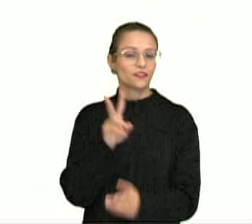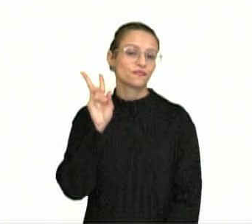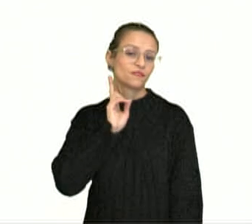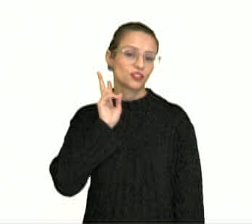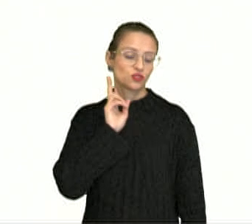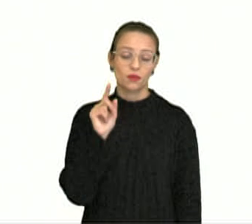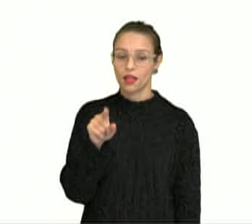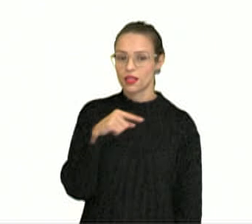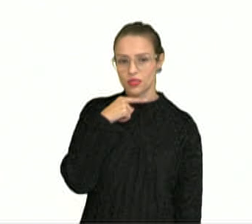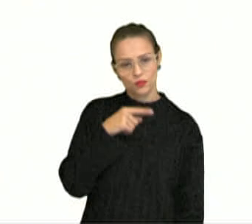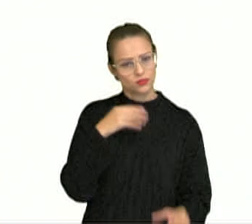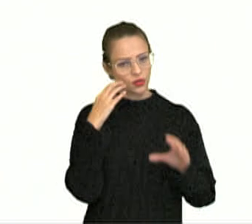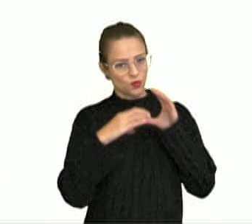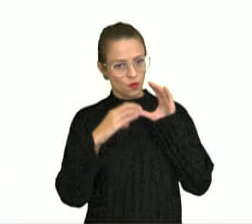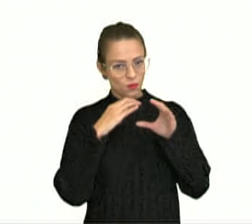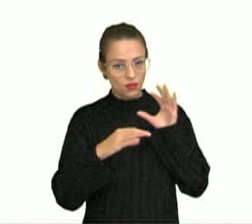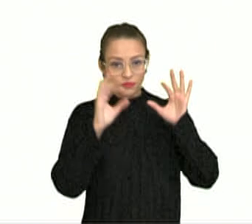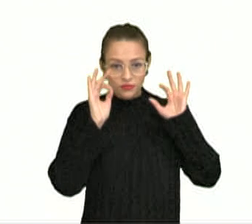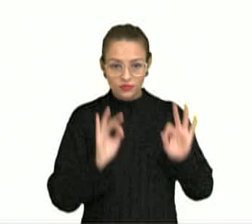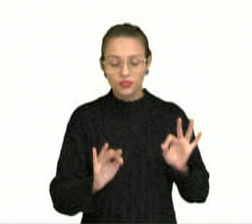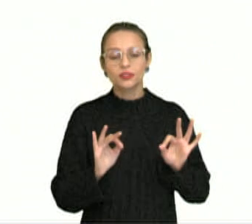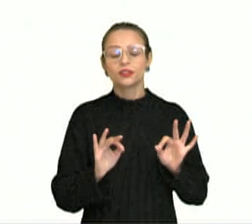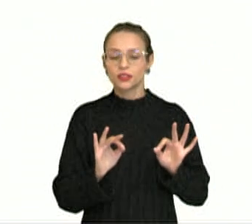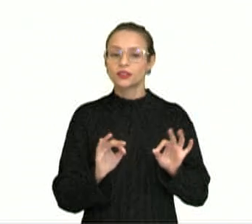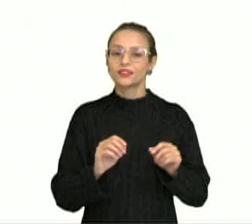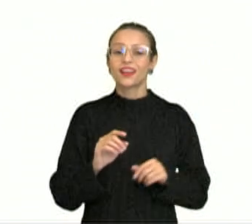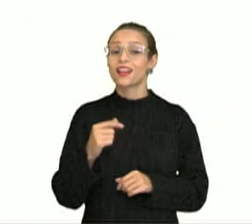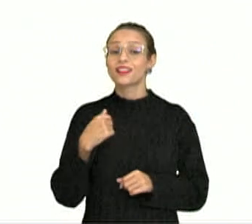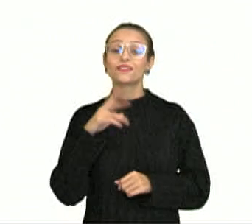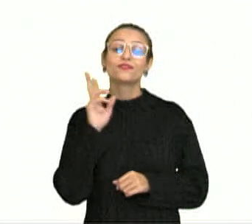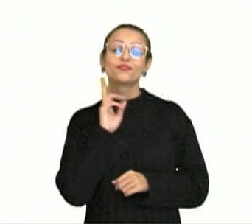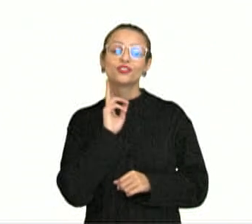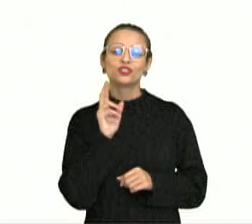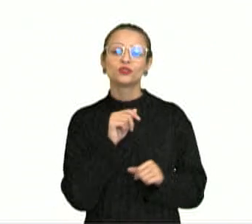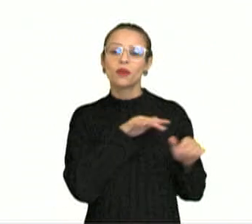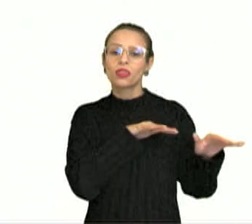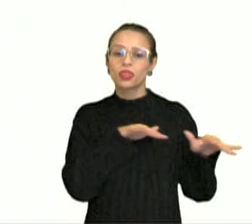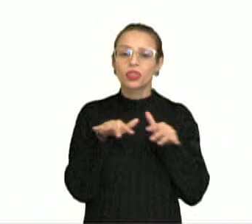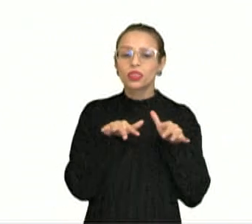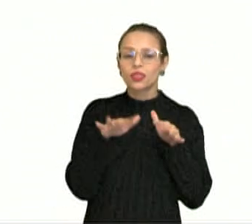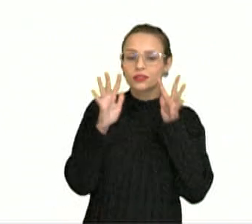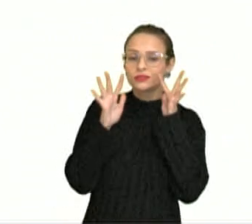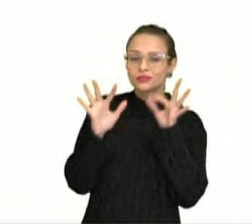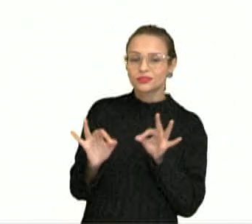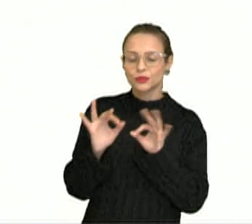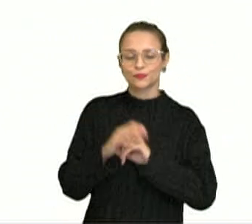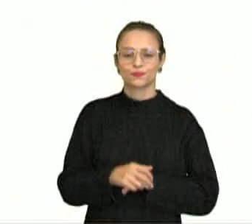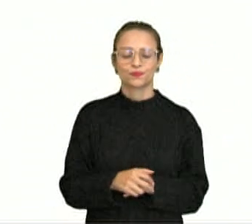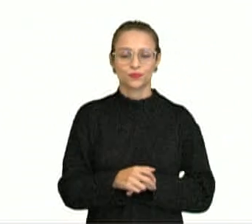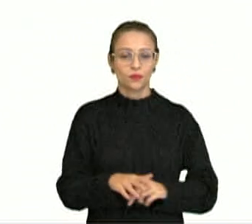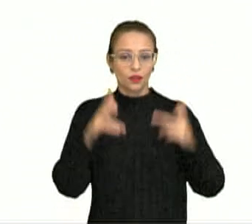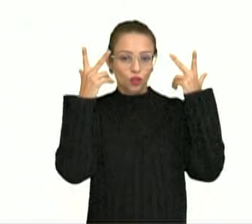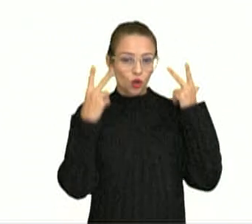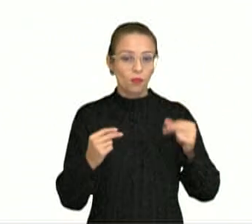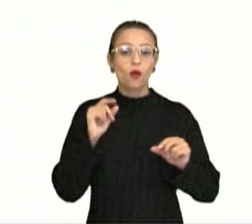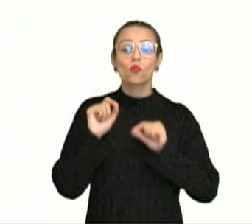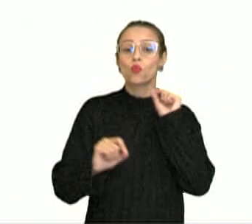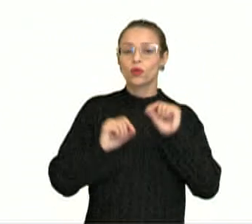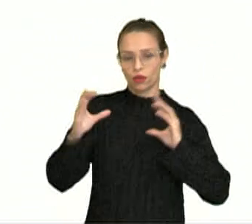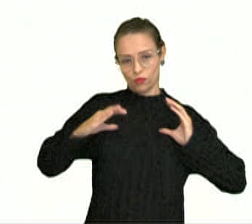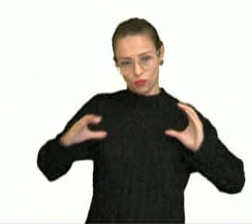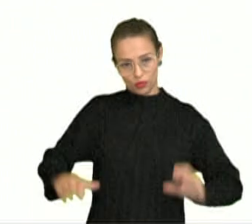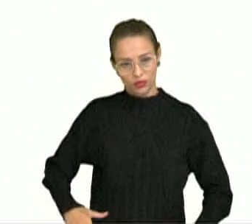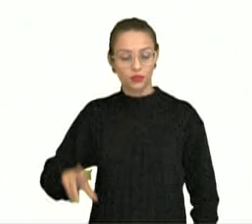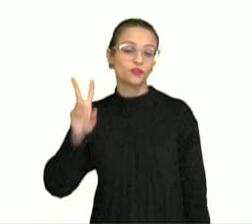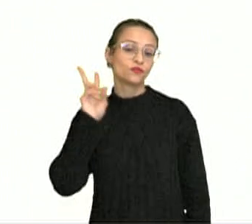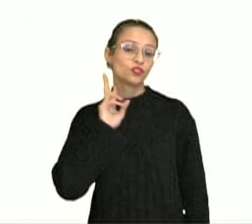consegue se comunicar direito, ela vai se fazer de vítima para chamar a atenção do outro. Em geral, quem se faz de vítima são pessoas